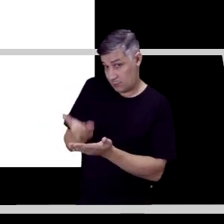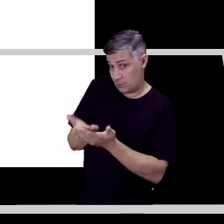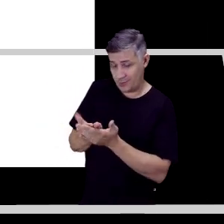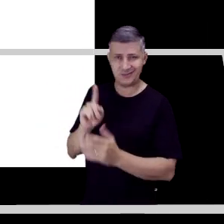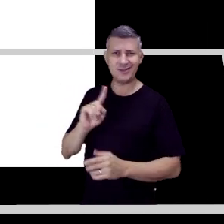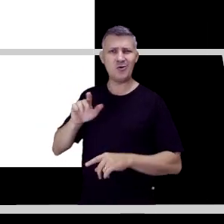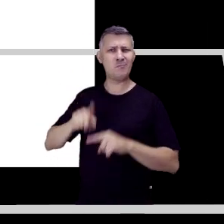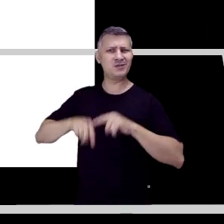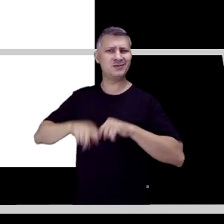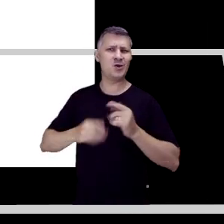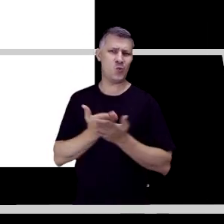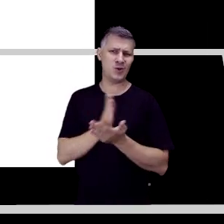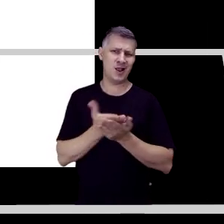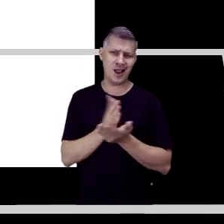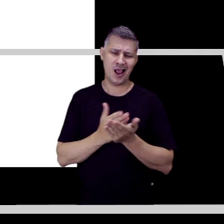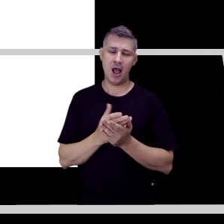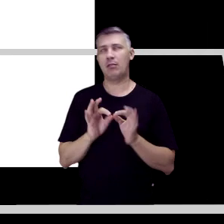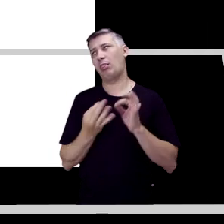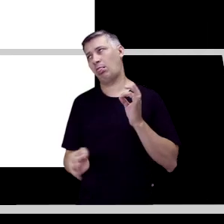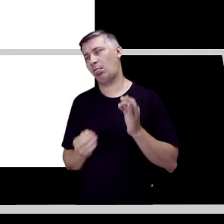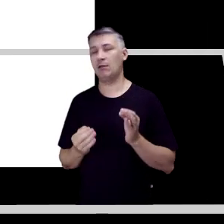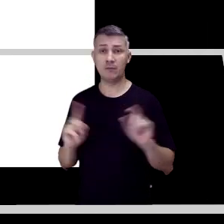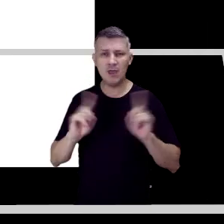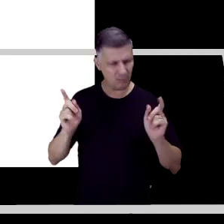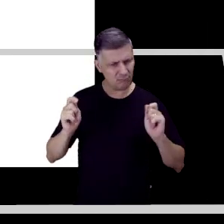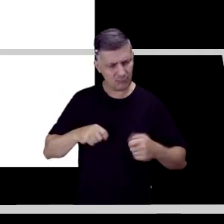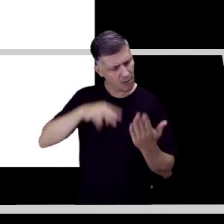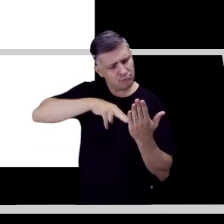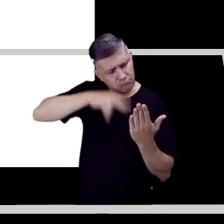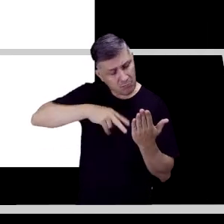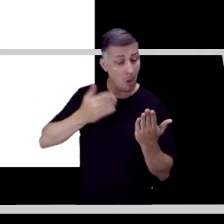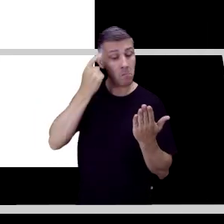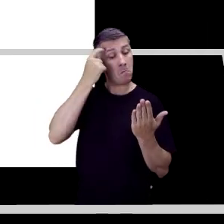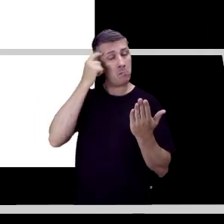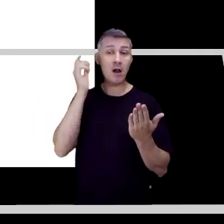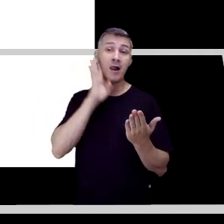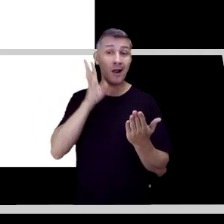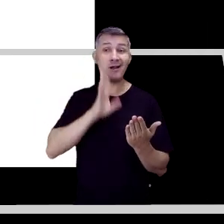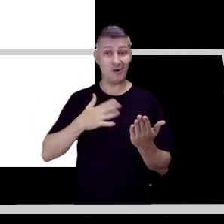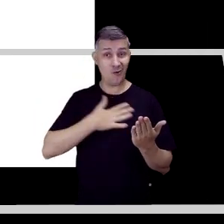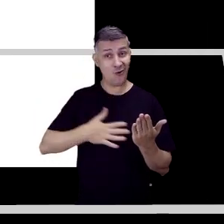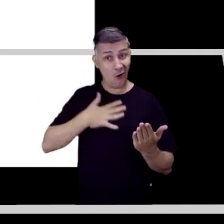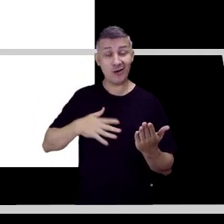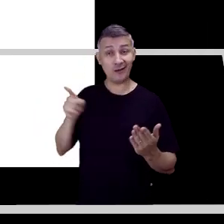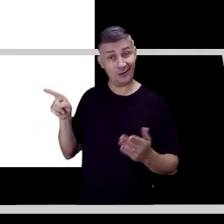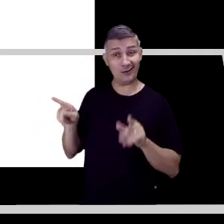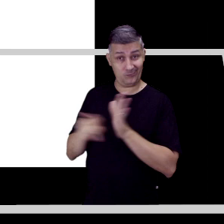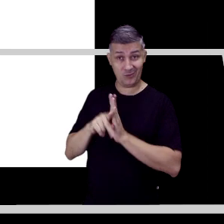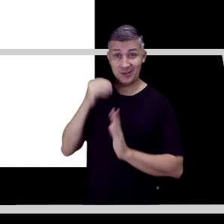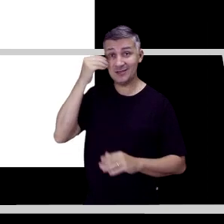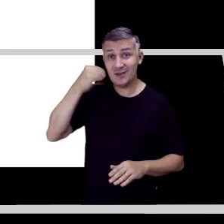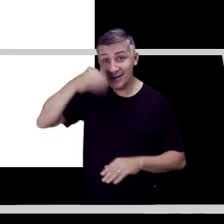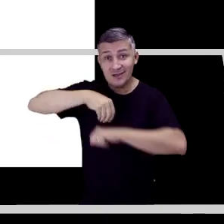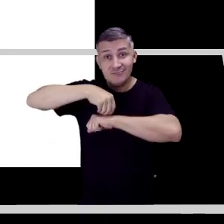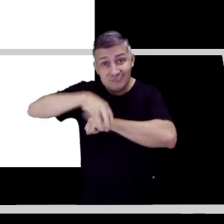utilizar isso em aula, que não fosse um material chato ou denso, e que a pessoa pudesse, assim, compartilhar um pouco da nossa experiência, mas